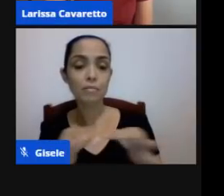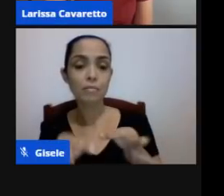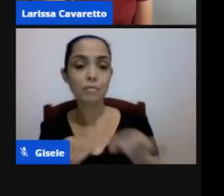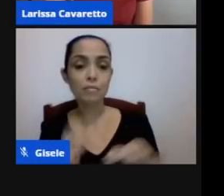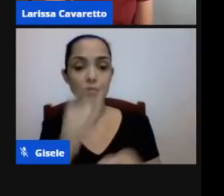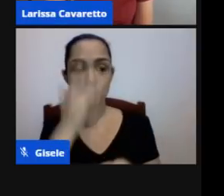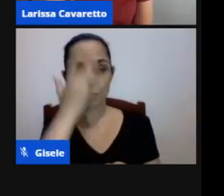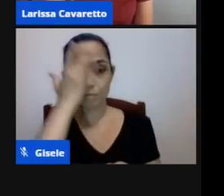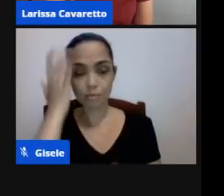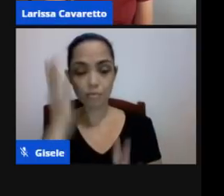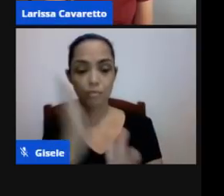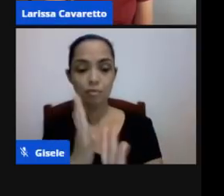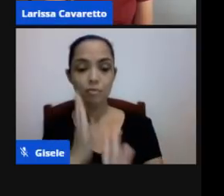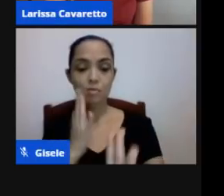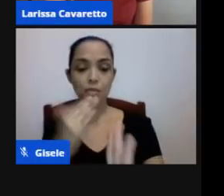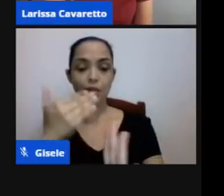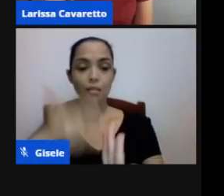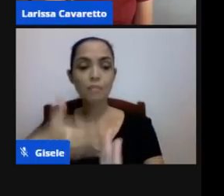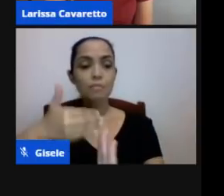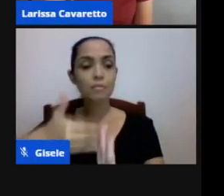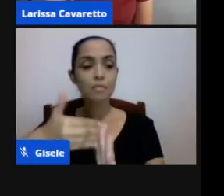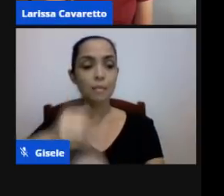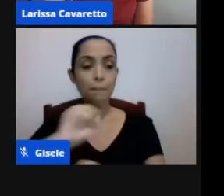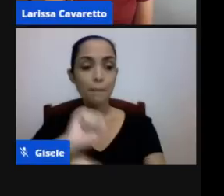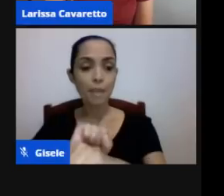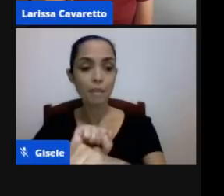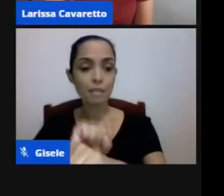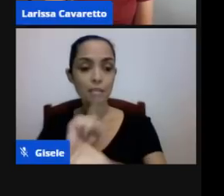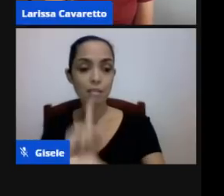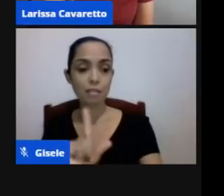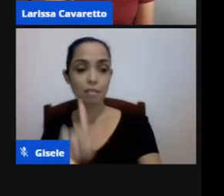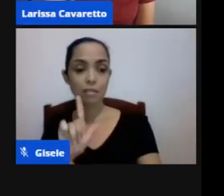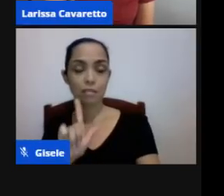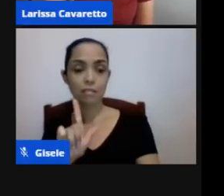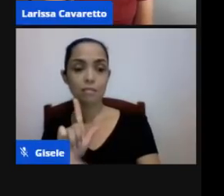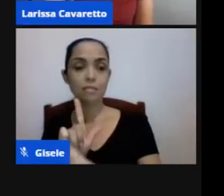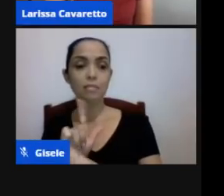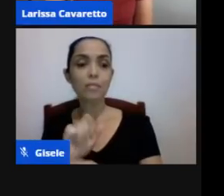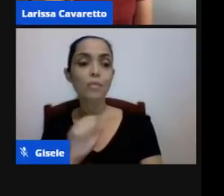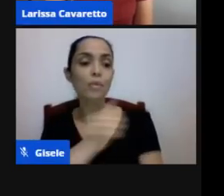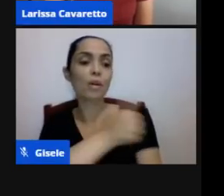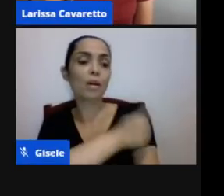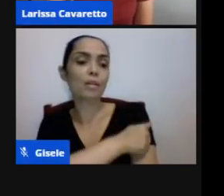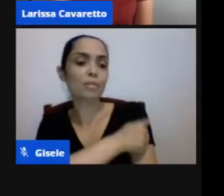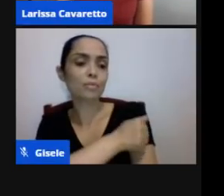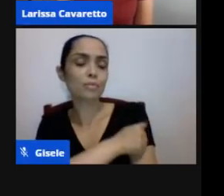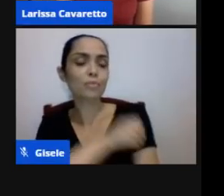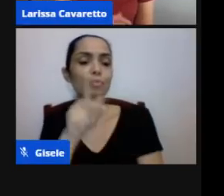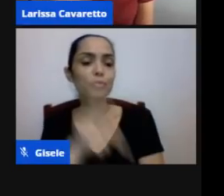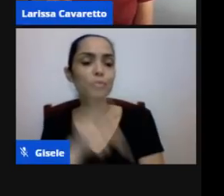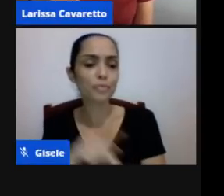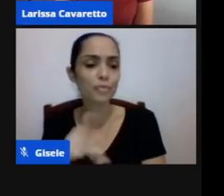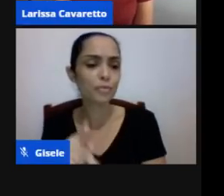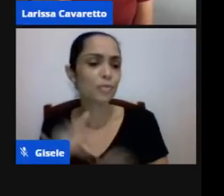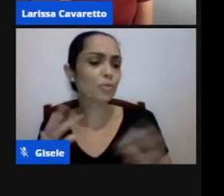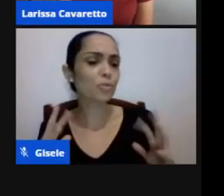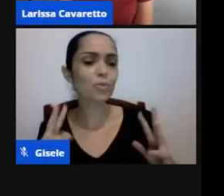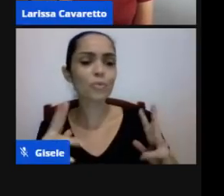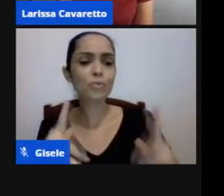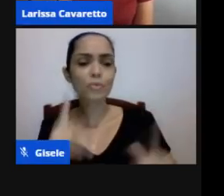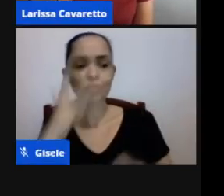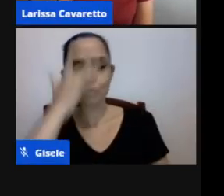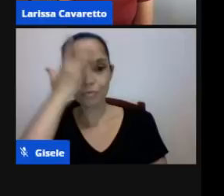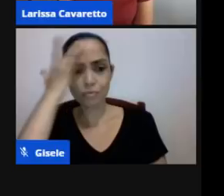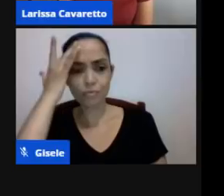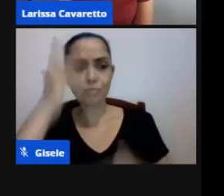pessoas fiquem a 1,5 m de distância entre si. Isso para os alunos, para os professores, para todo mundo, os funcionários, todo mundo tem que